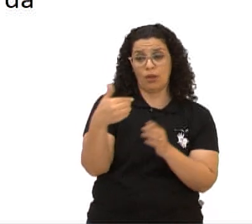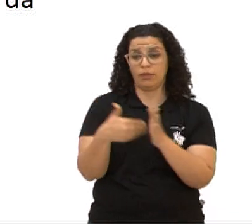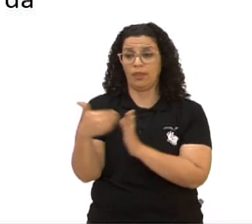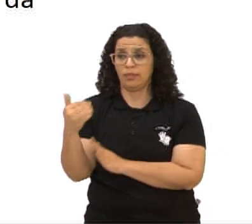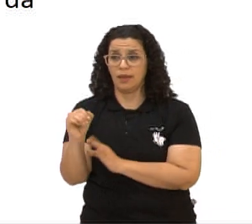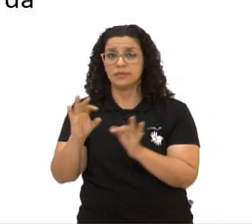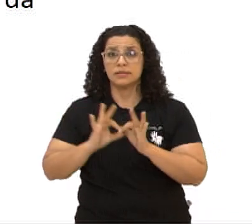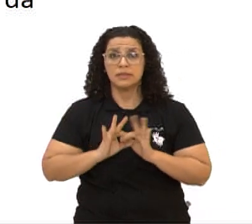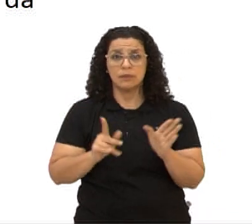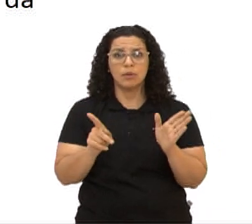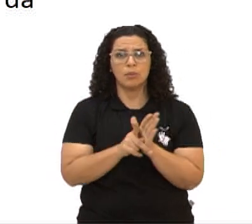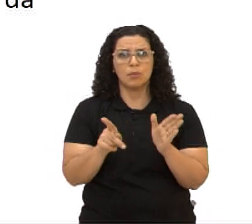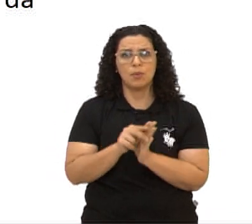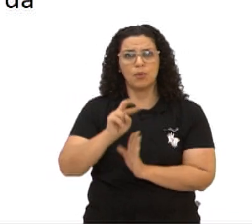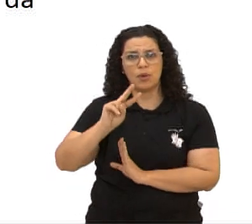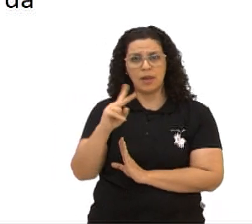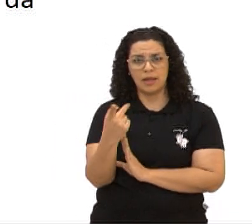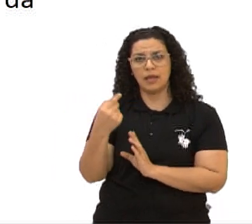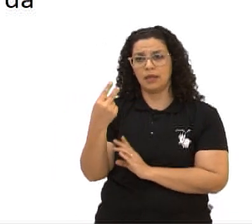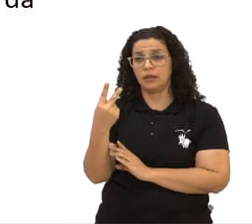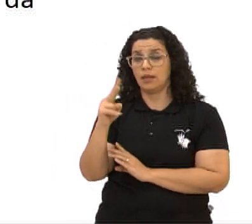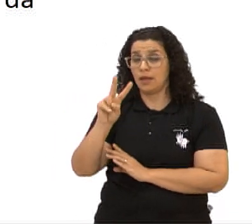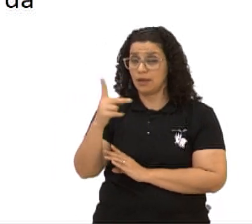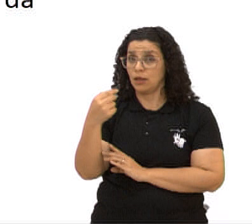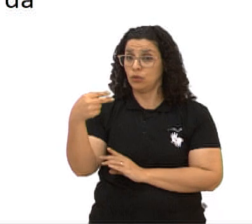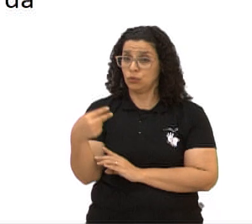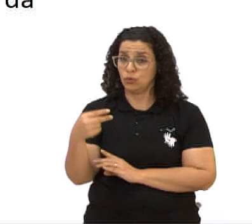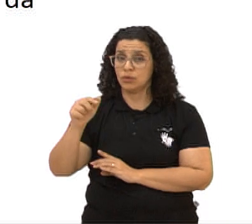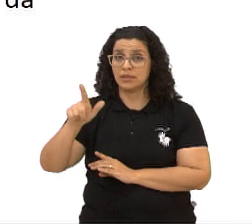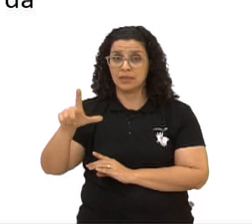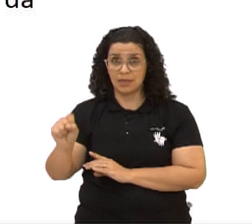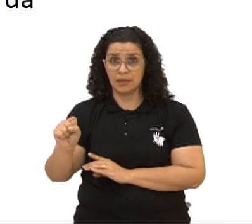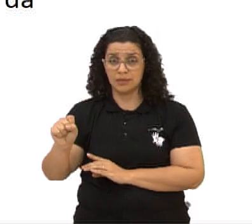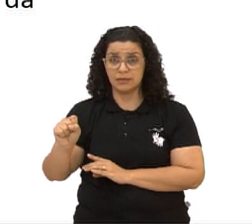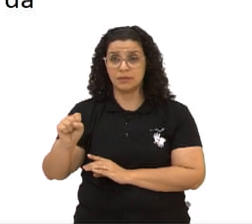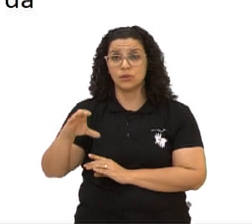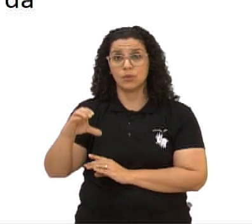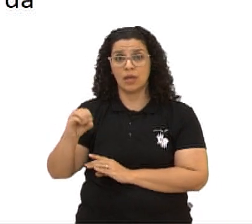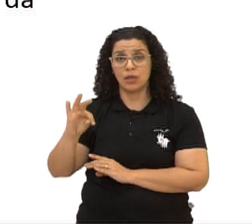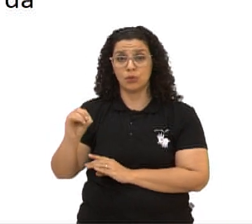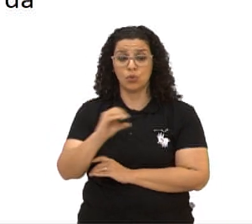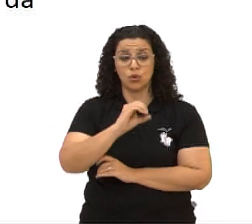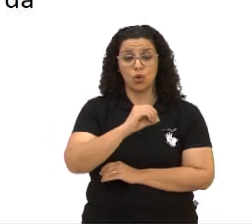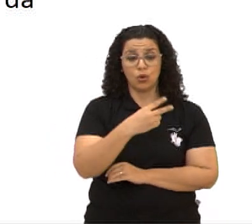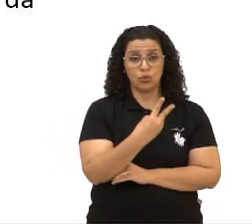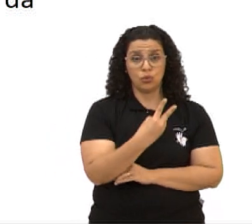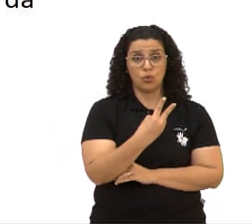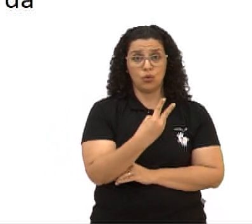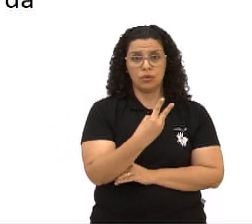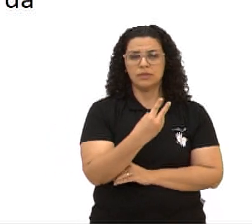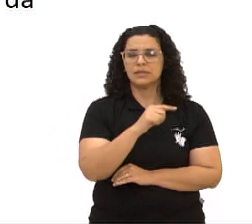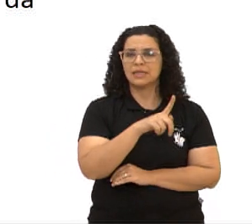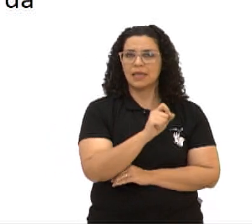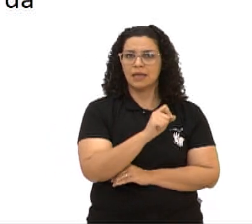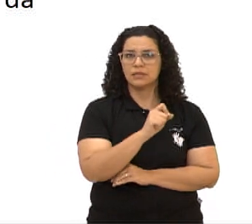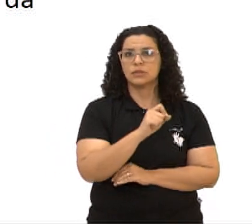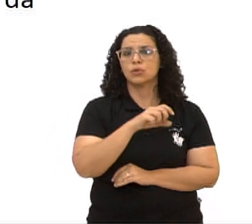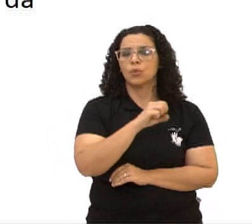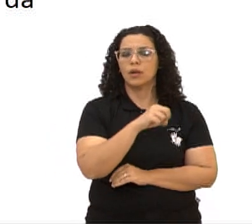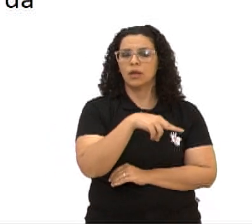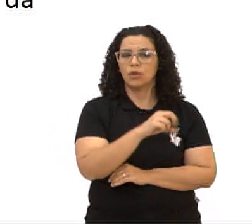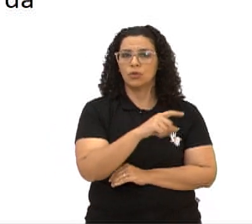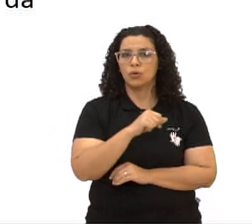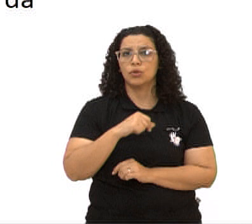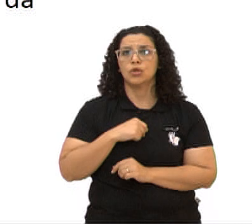há liberação de H2 gasoso no cátodo e O2 gasoso no ânodo e o soluto